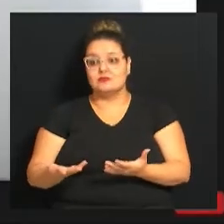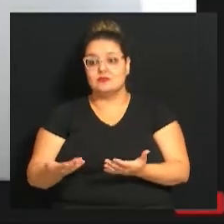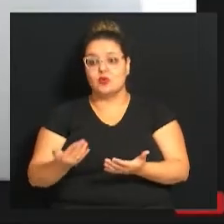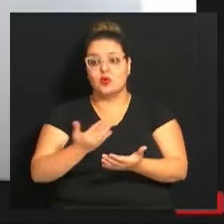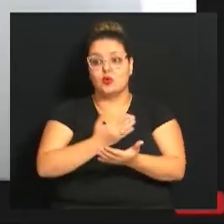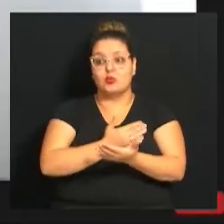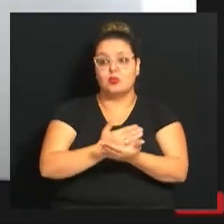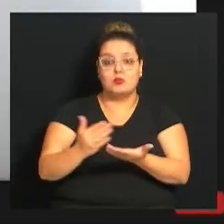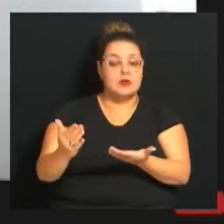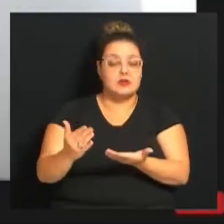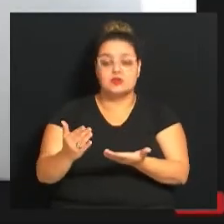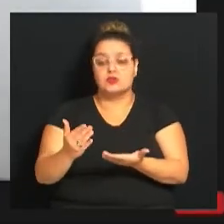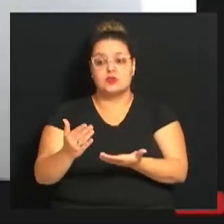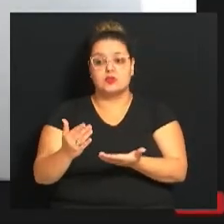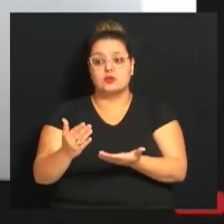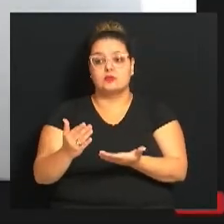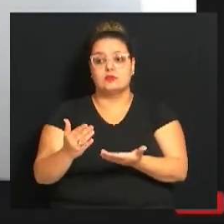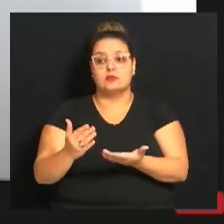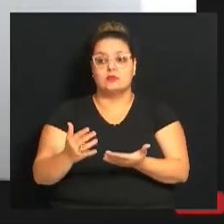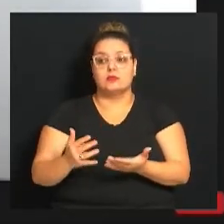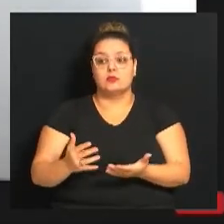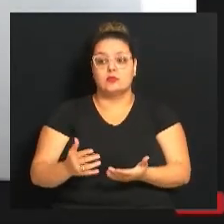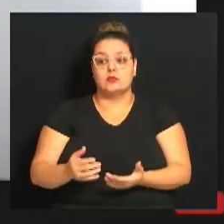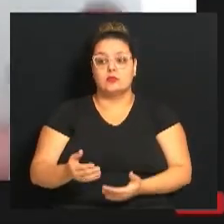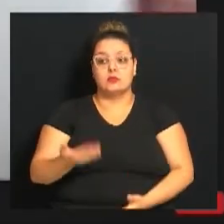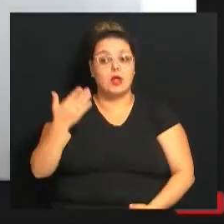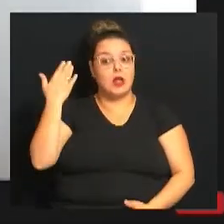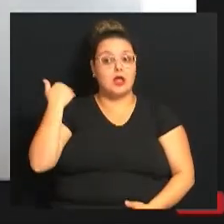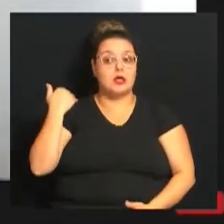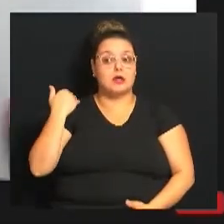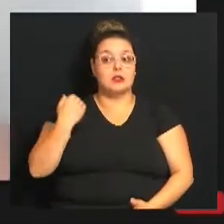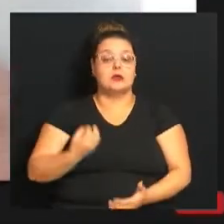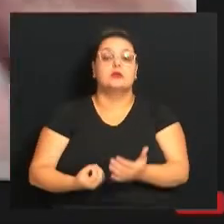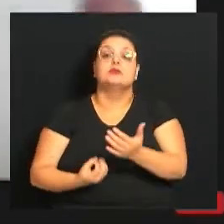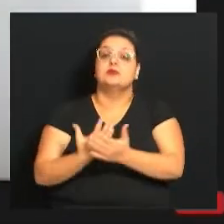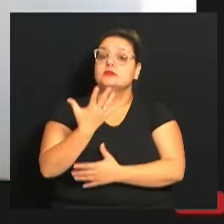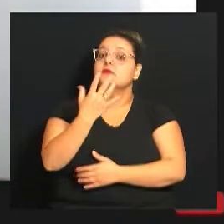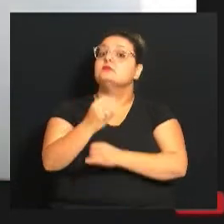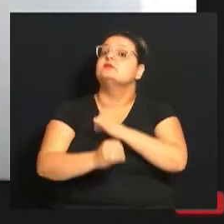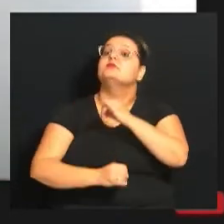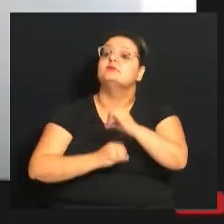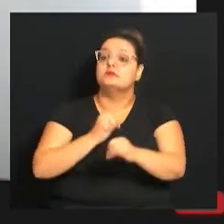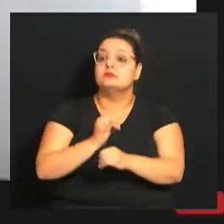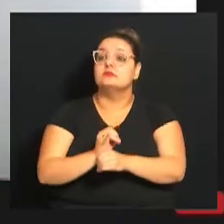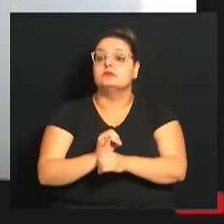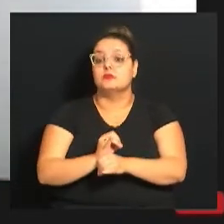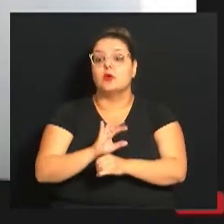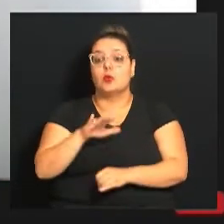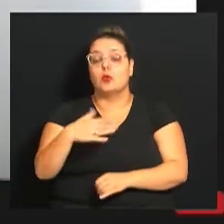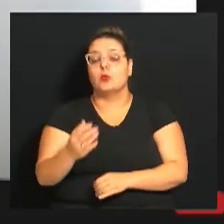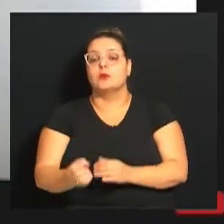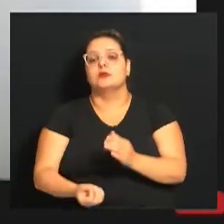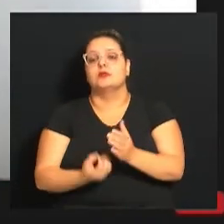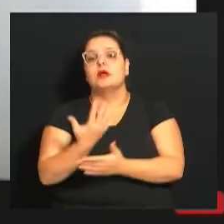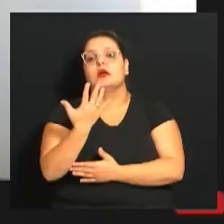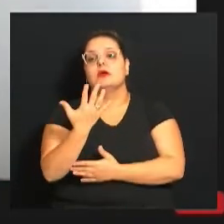foi o começo de tudo isso, veio do nascimento da internet, quando a intranet nasceu